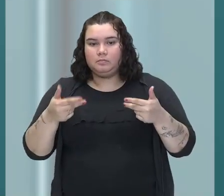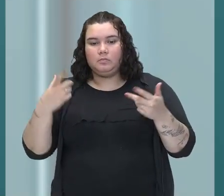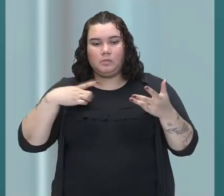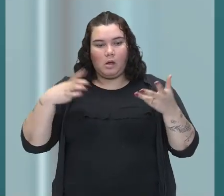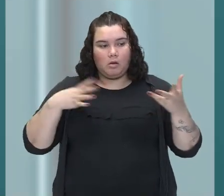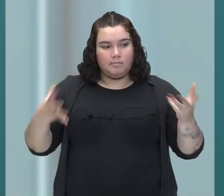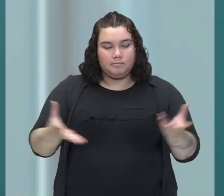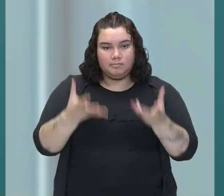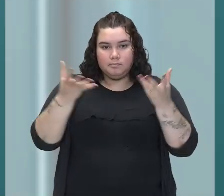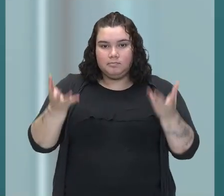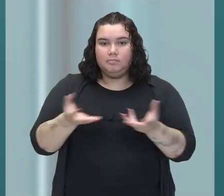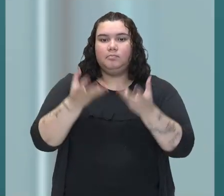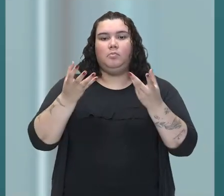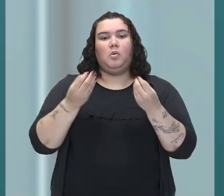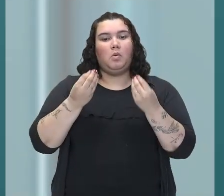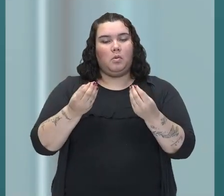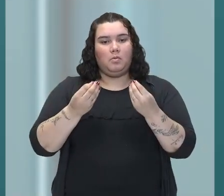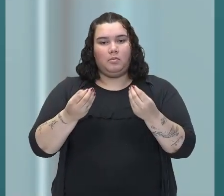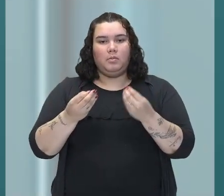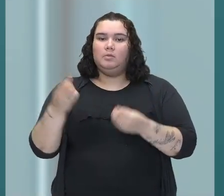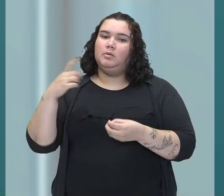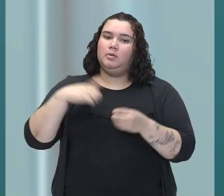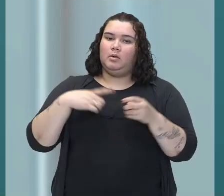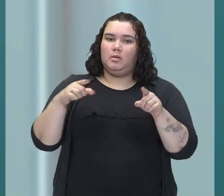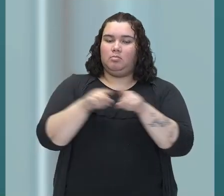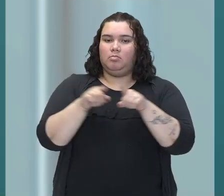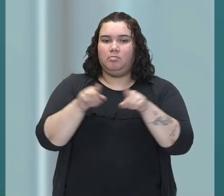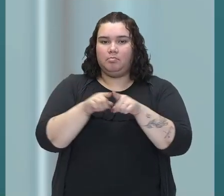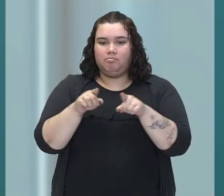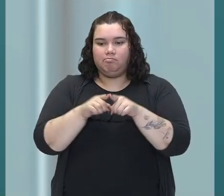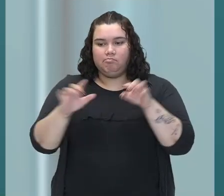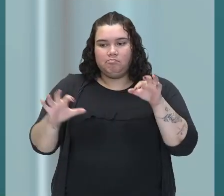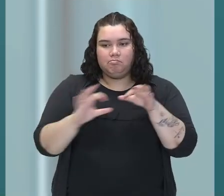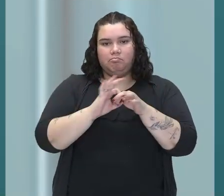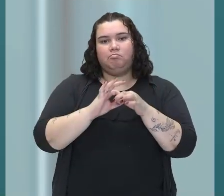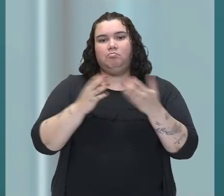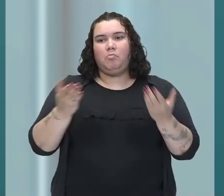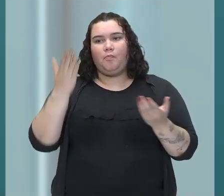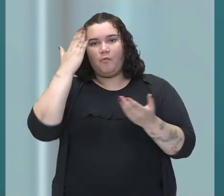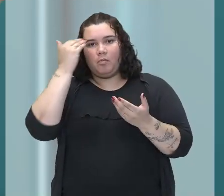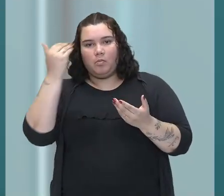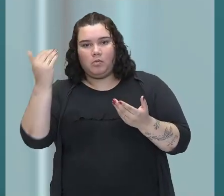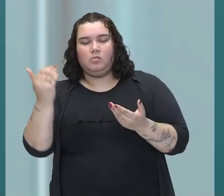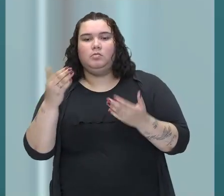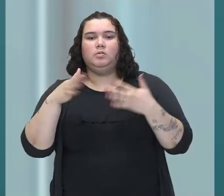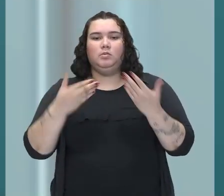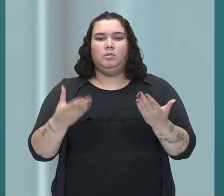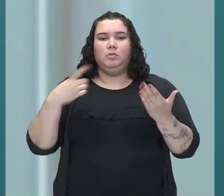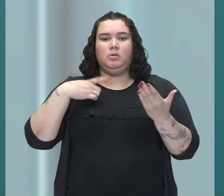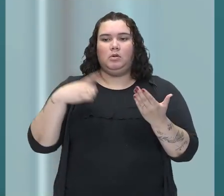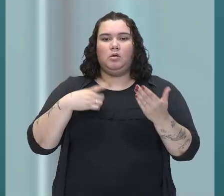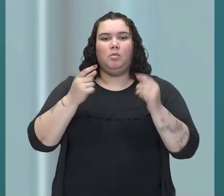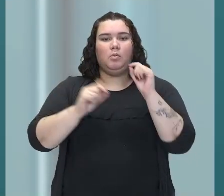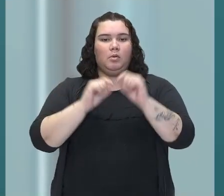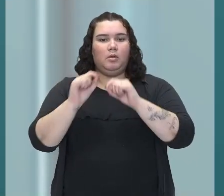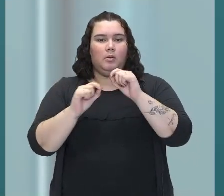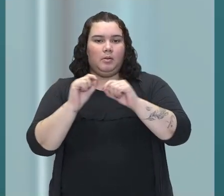enaltece de tal forma que eles também acabam se tornando mais famosos e, com isso, recebem